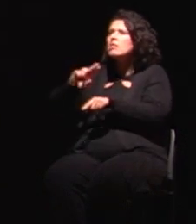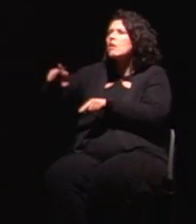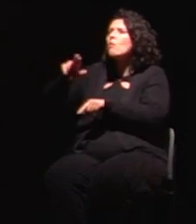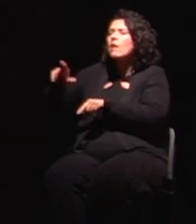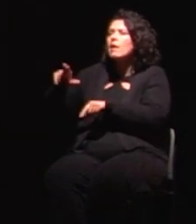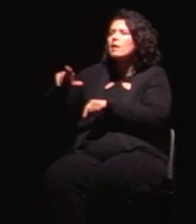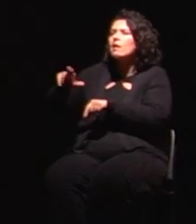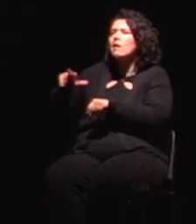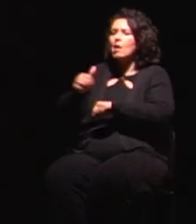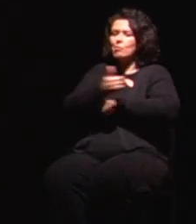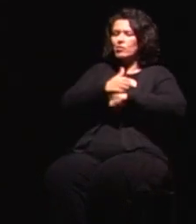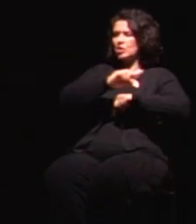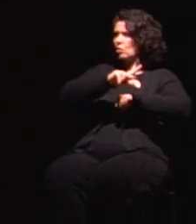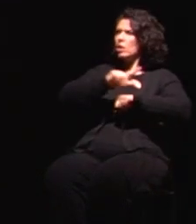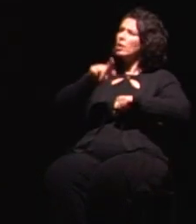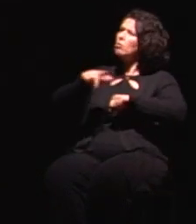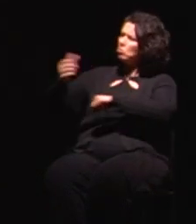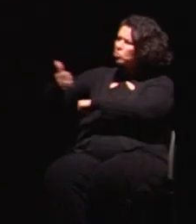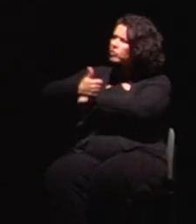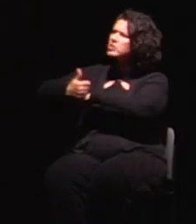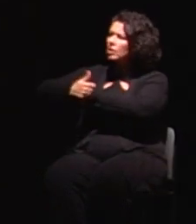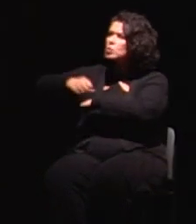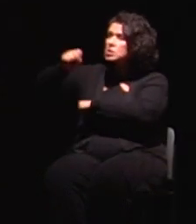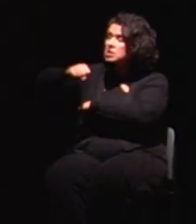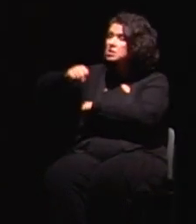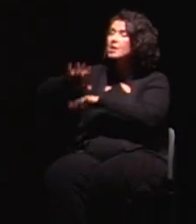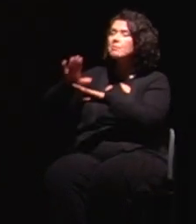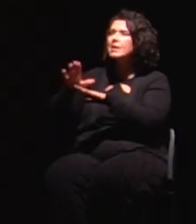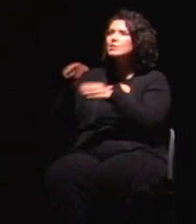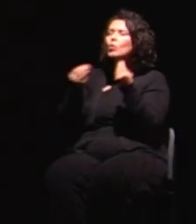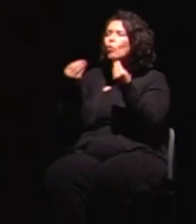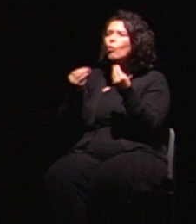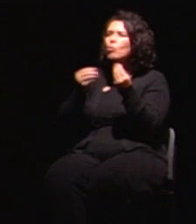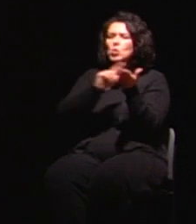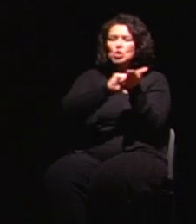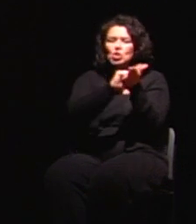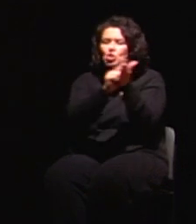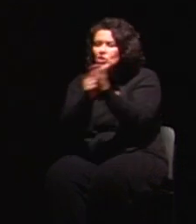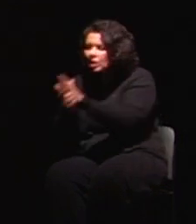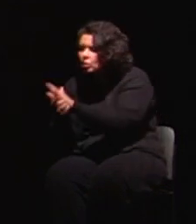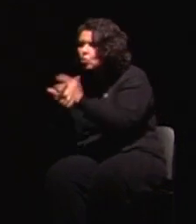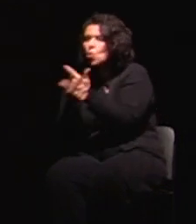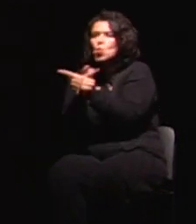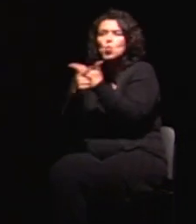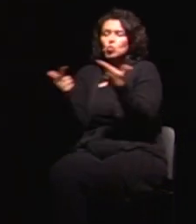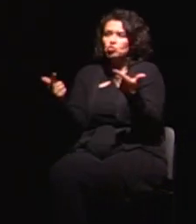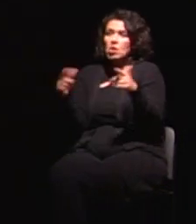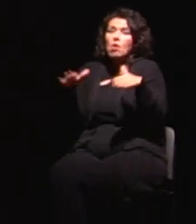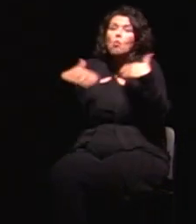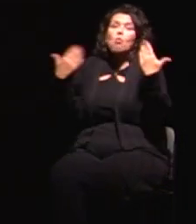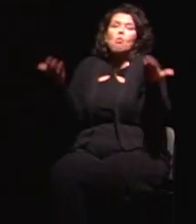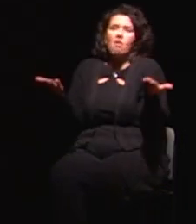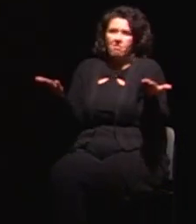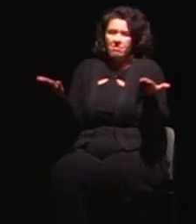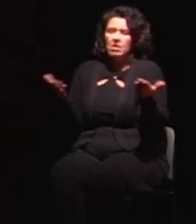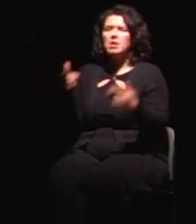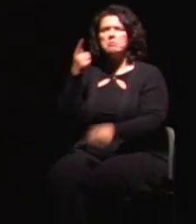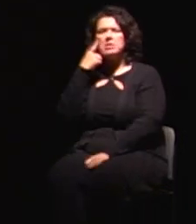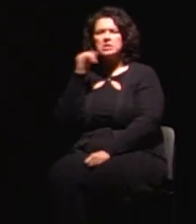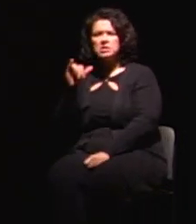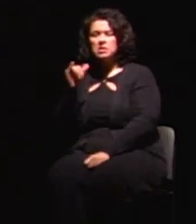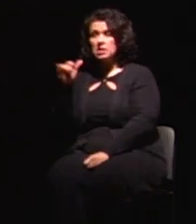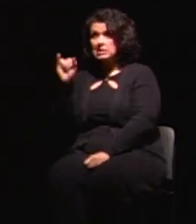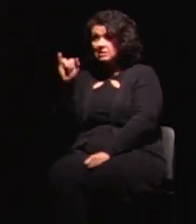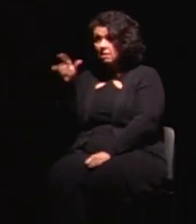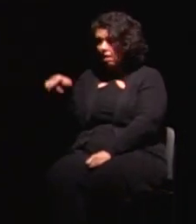profissional. Mas, nesse meio fotográfico, ela não tinha exatamente um lugar. Né, quer dizer, qual seria o lugar de uma fotógrafa que fotografava